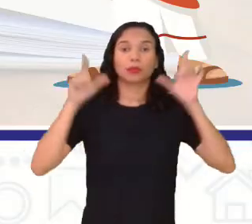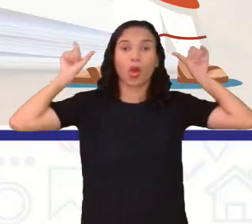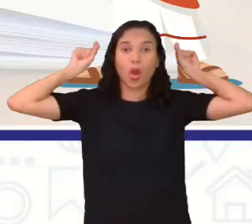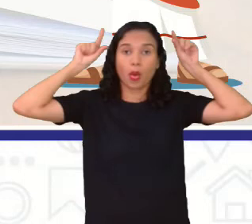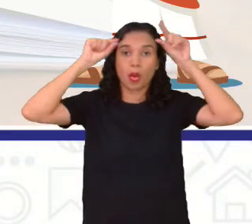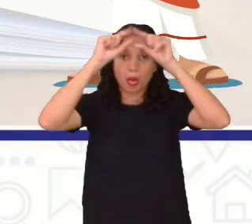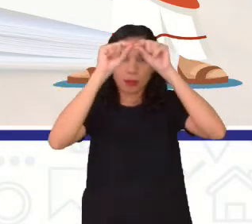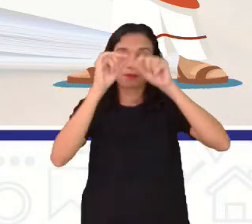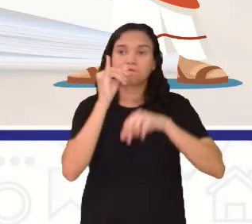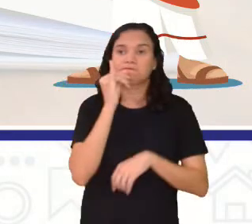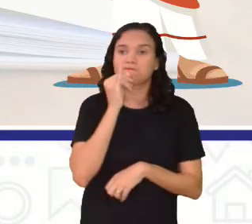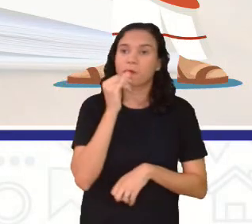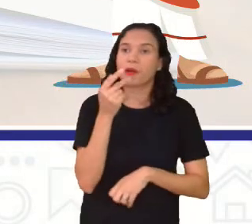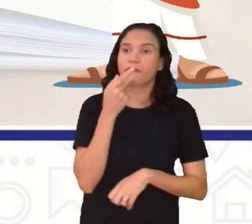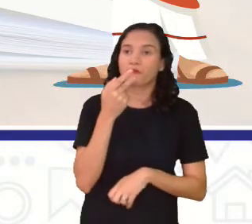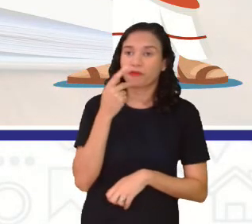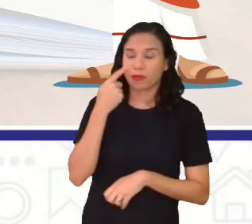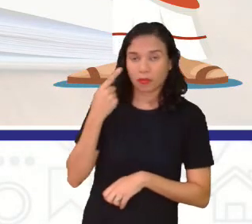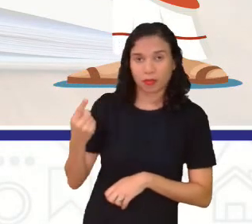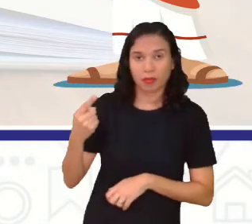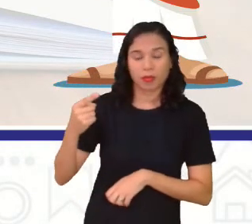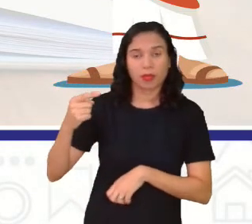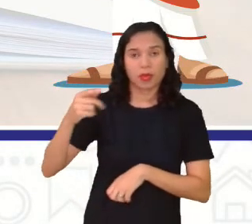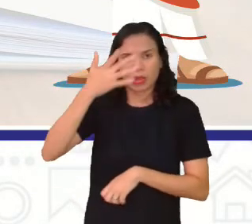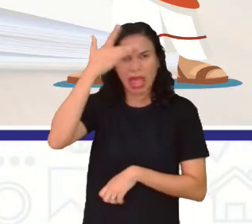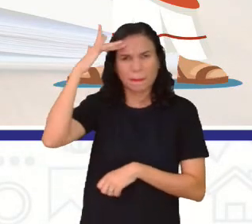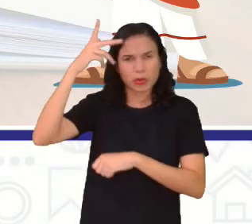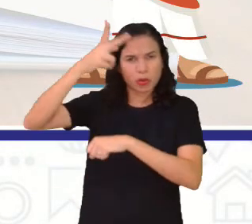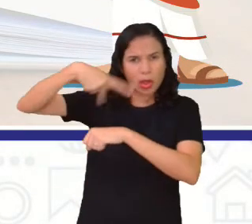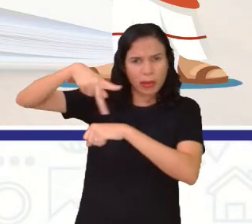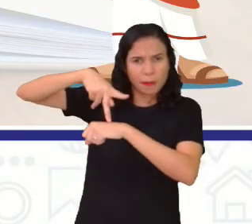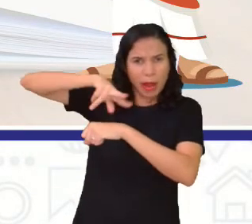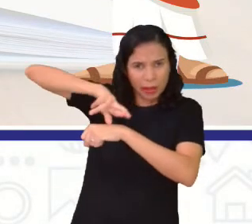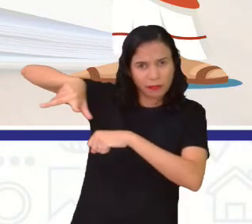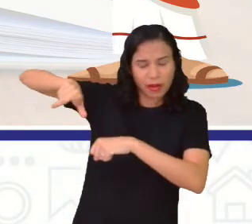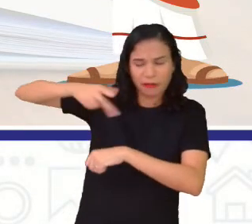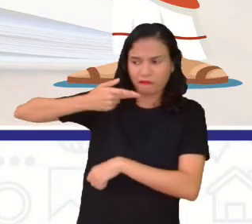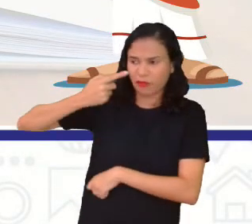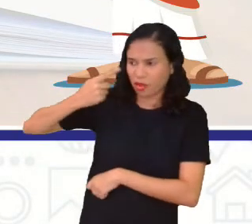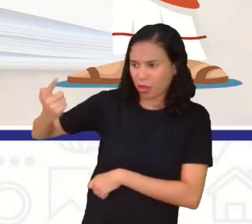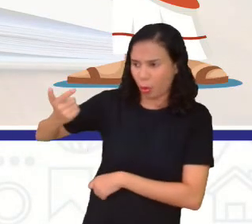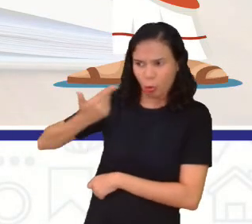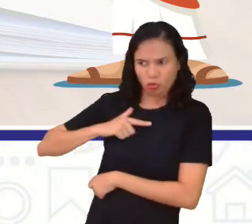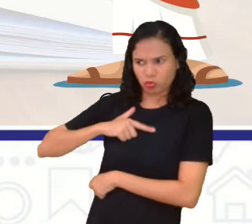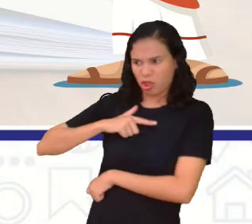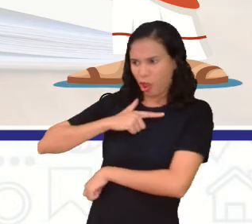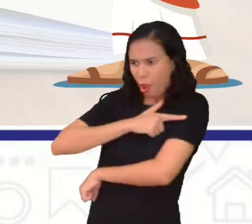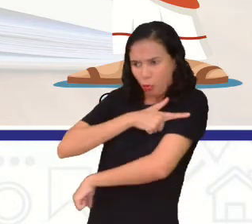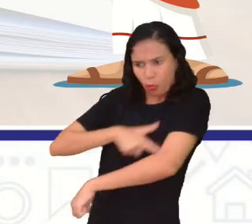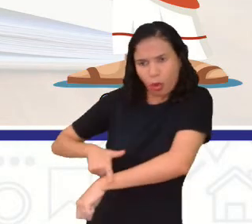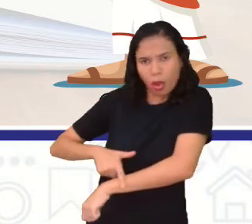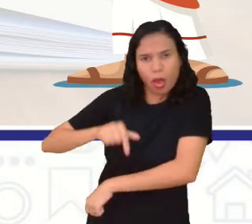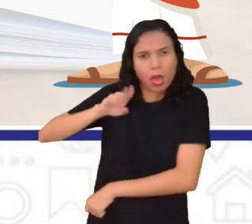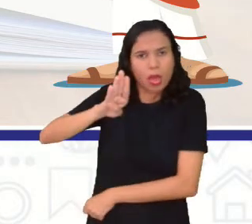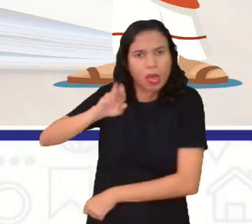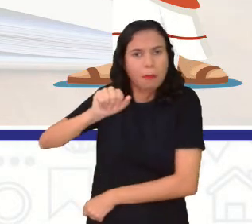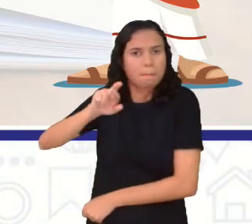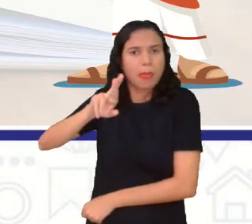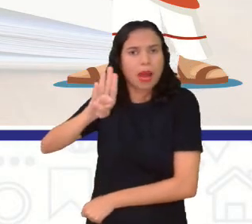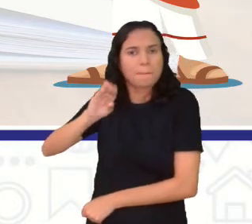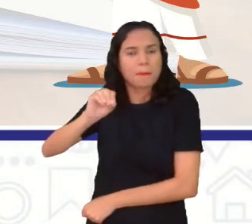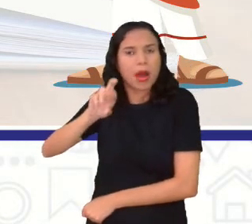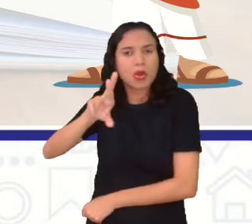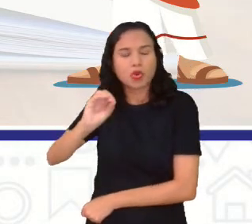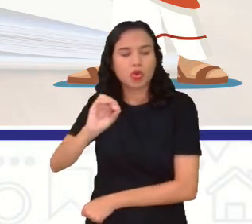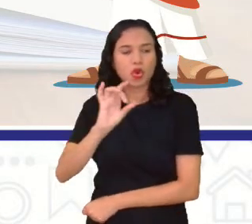por exemplo, se referiam aos povos estrangeiros como bárbaros, né? Então, para eles, todos aqueles que não habitavam